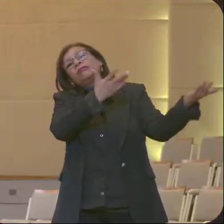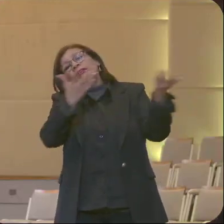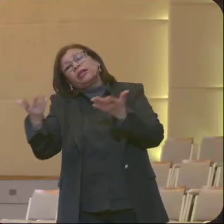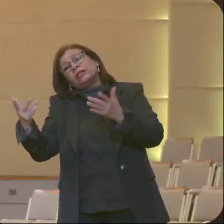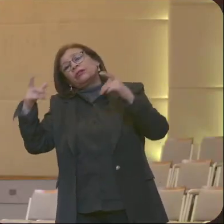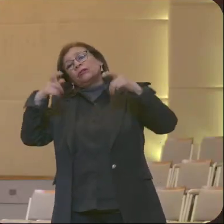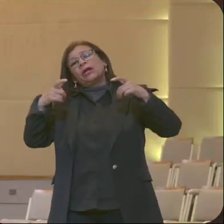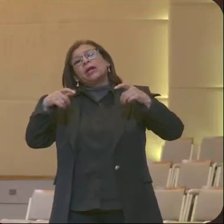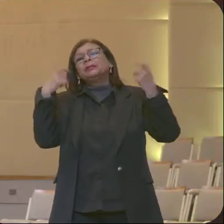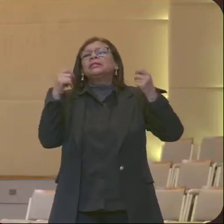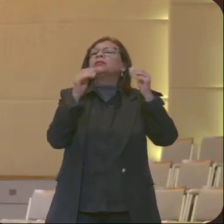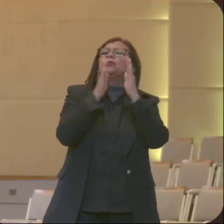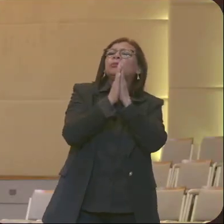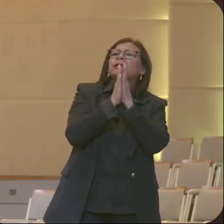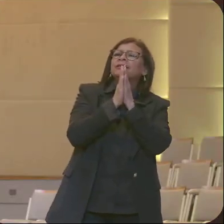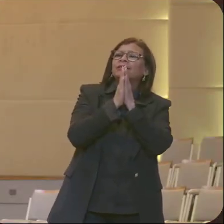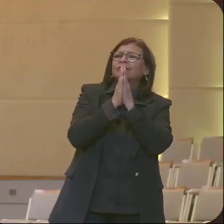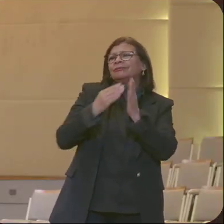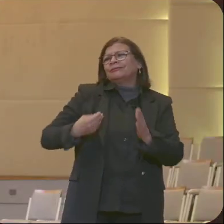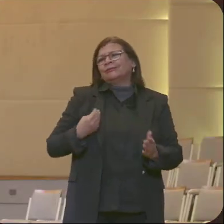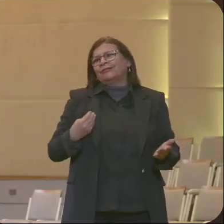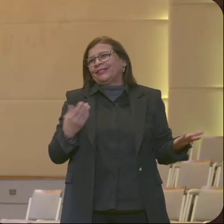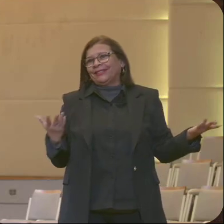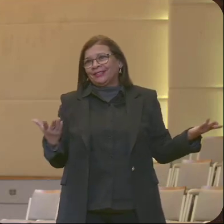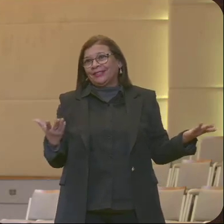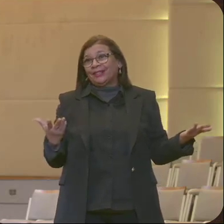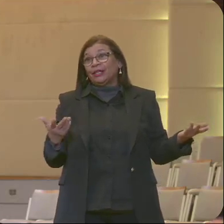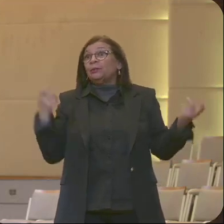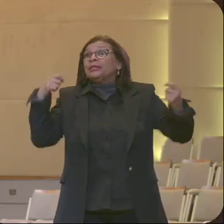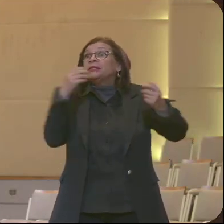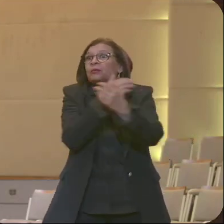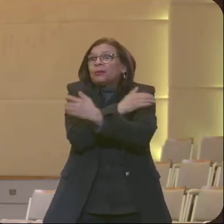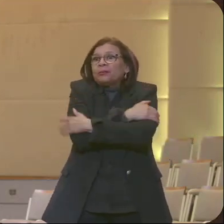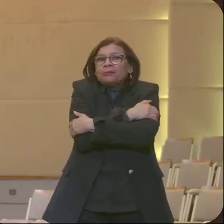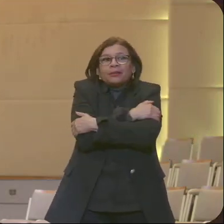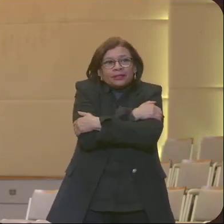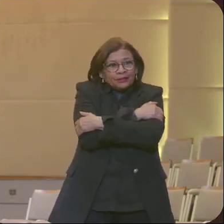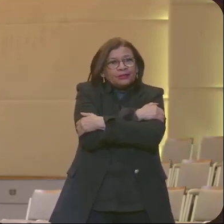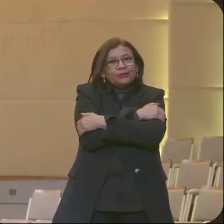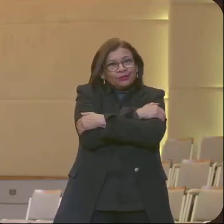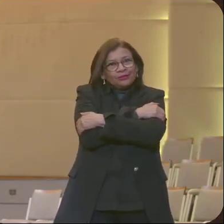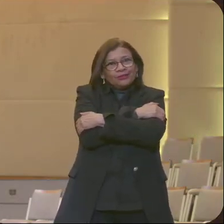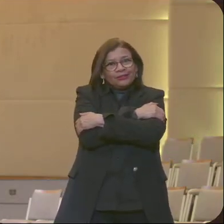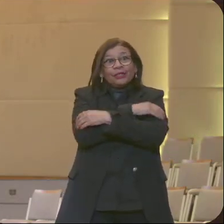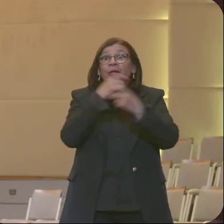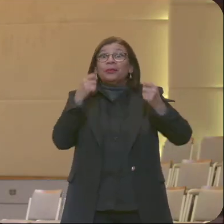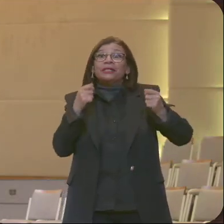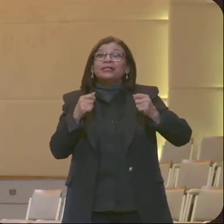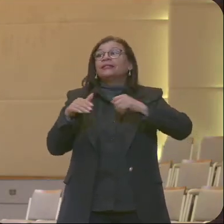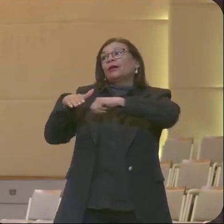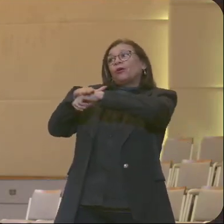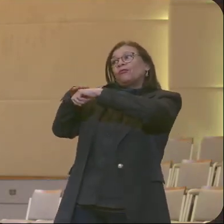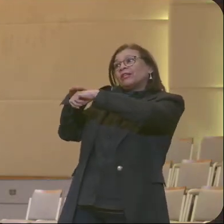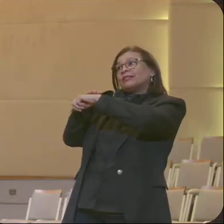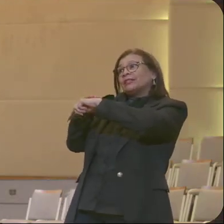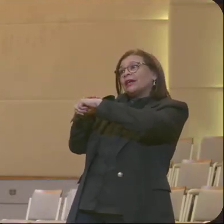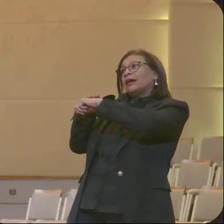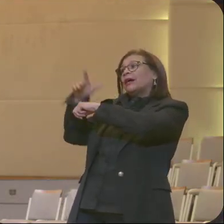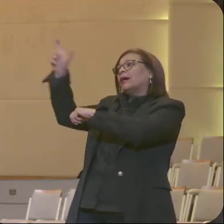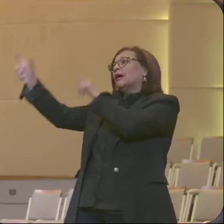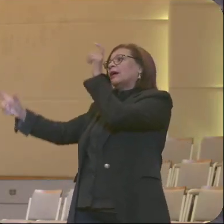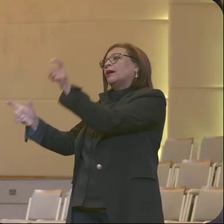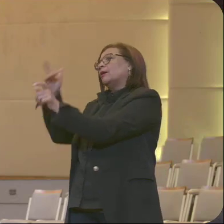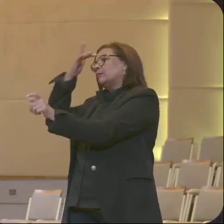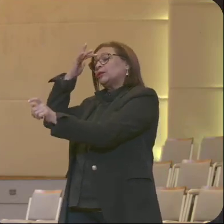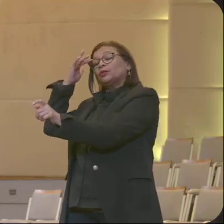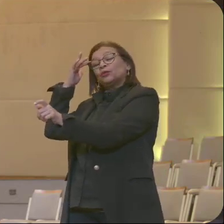de uma oração, de um abraço, Você precisa conversar com alguém. Quem sabe